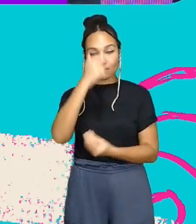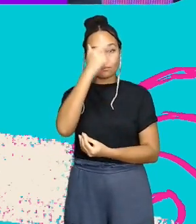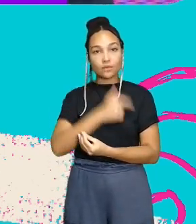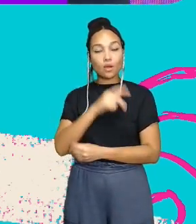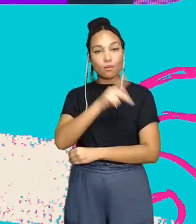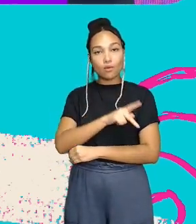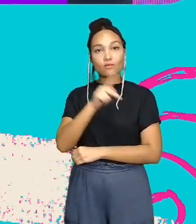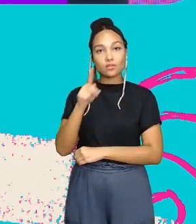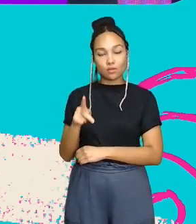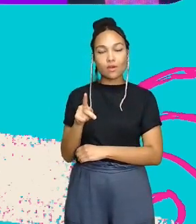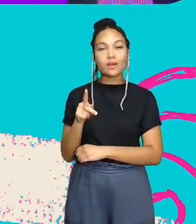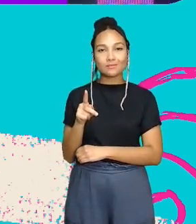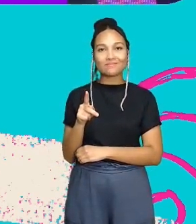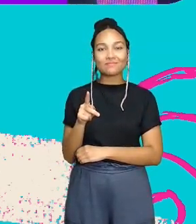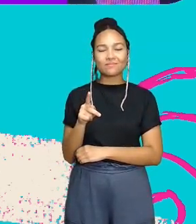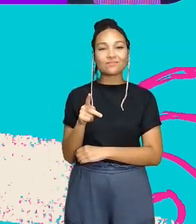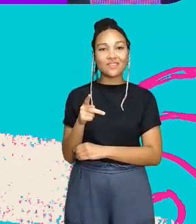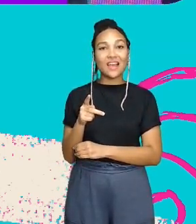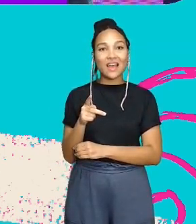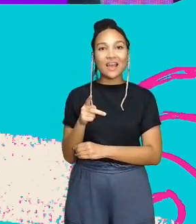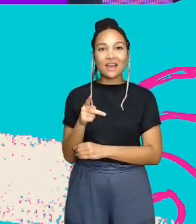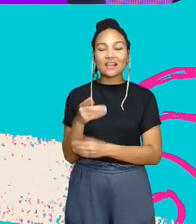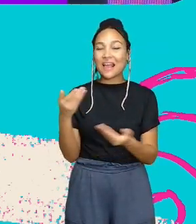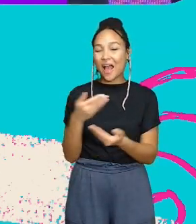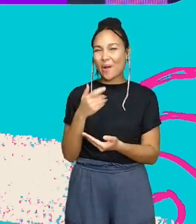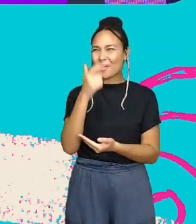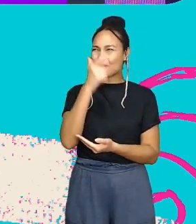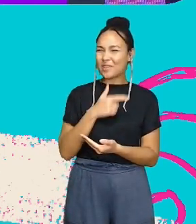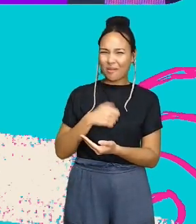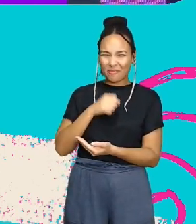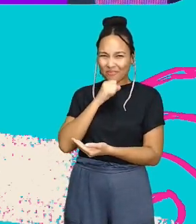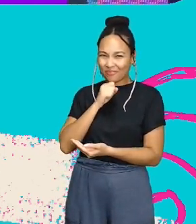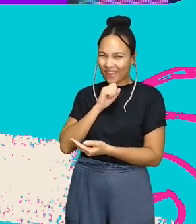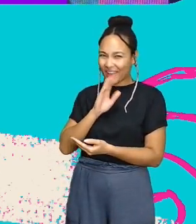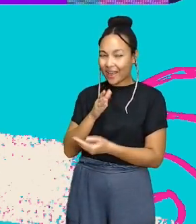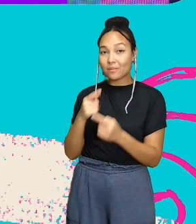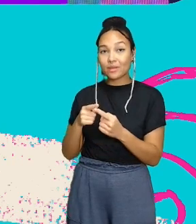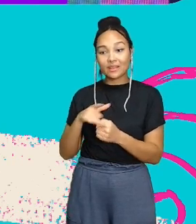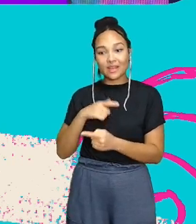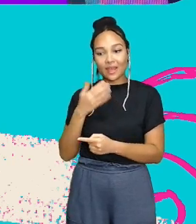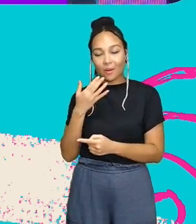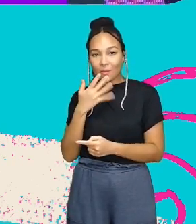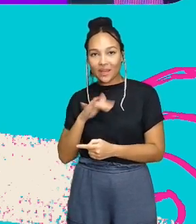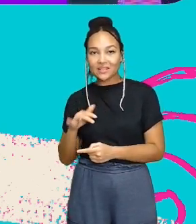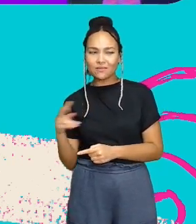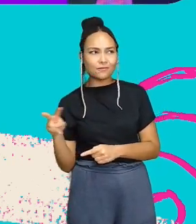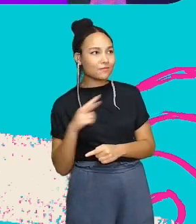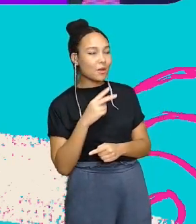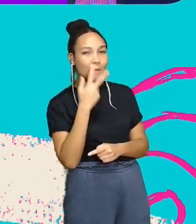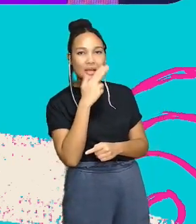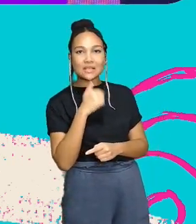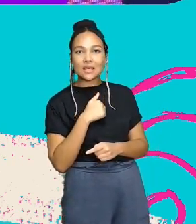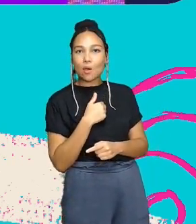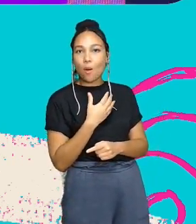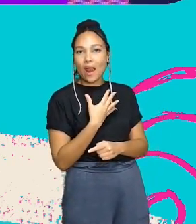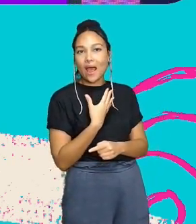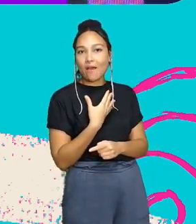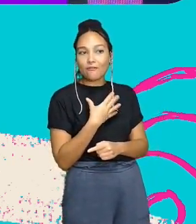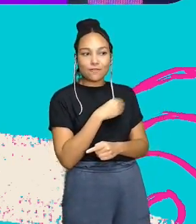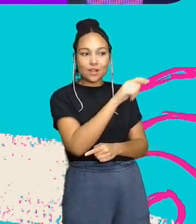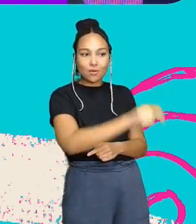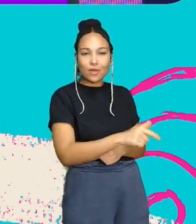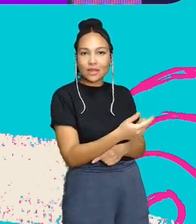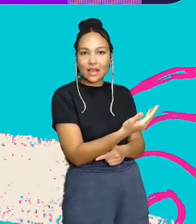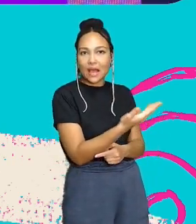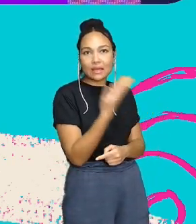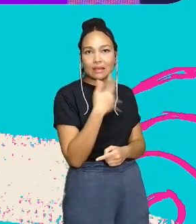aí, lá agora que eu vejo que eu acho que eu estou velha, né? Porque assim, esses dias um menino achou que eu era mãe de um outro que já tinha 14 anos. Aí eu olhei assim e falei assim,